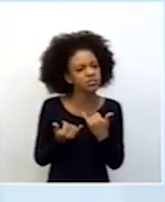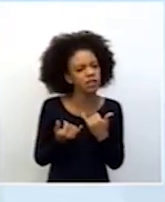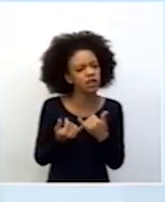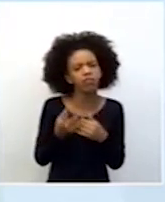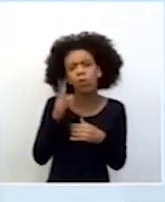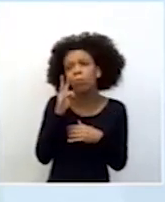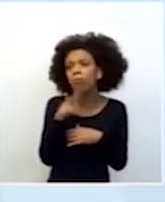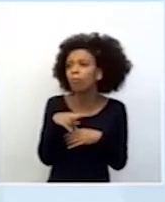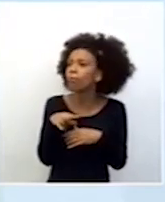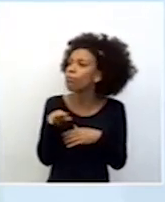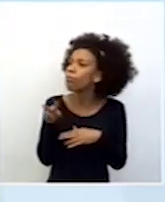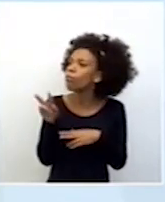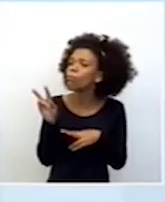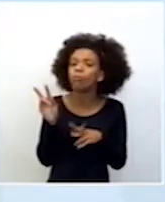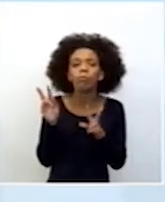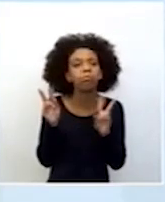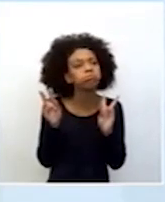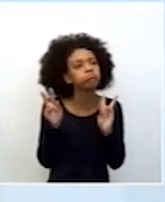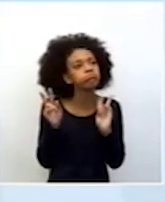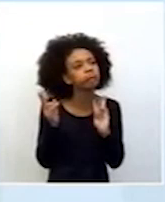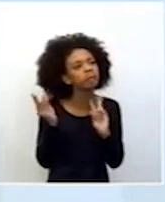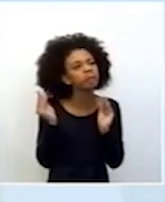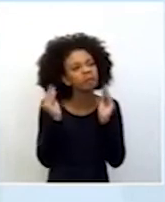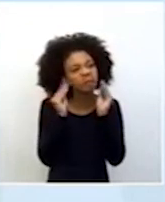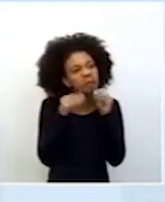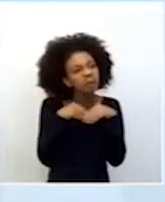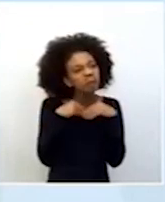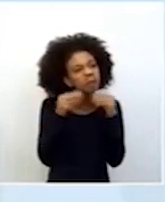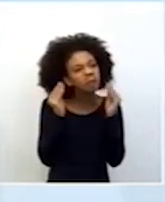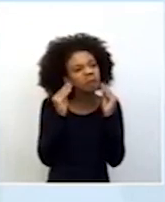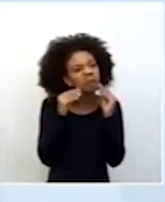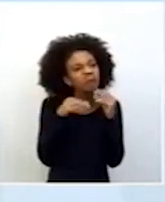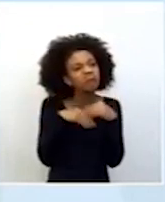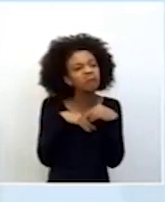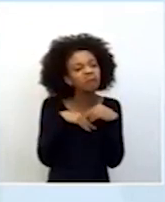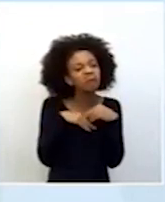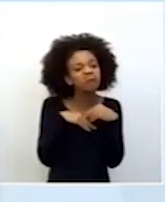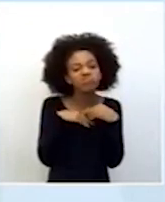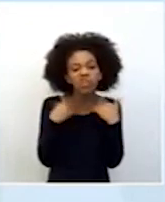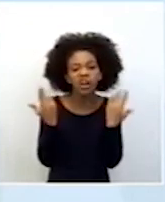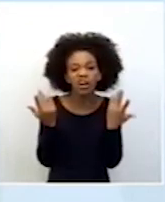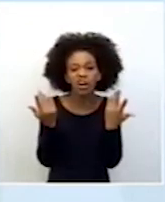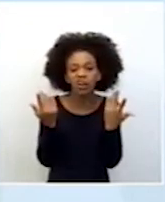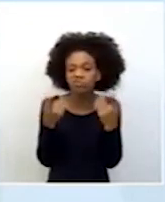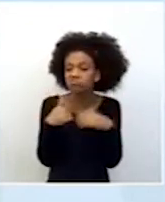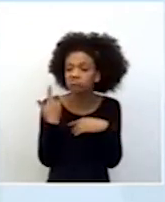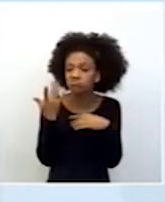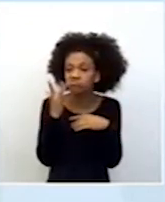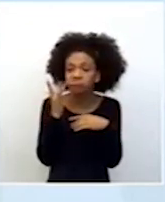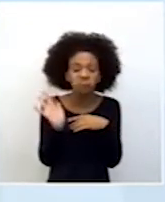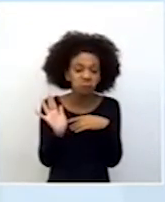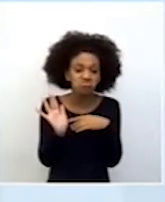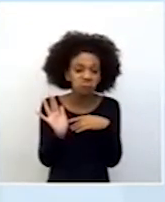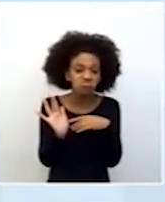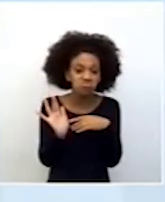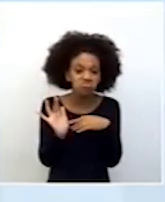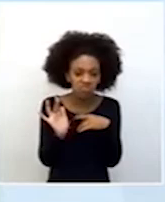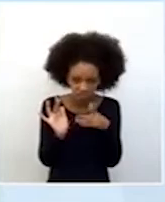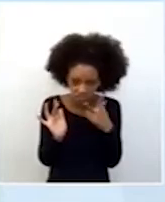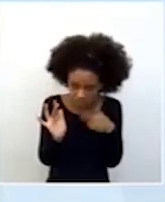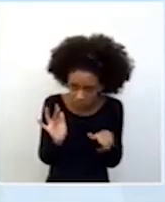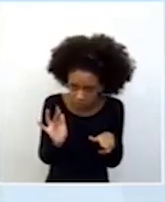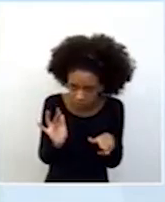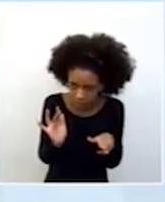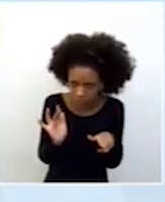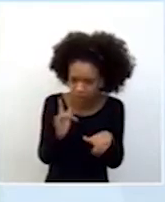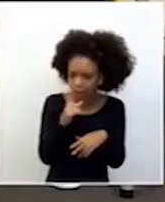um nada, eles estão meio preguiçosos, eles estão com aquela cara de não sei. Você não acha, Mauro? Estão com a cara